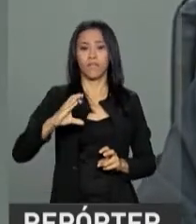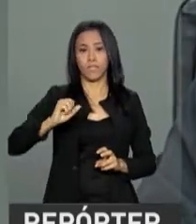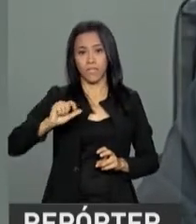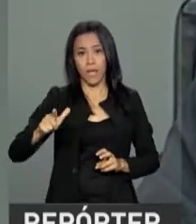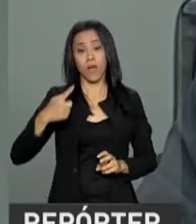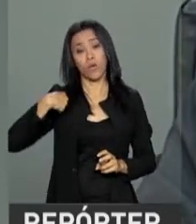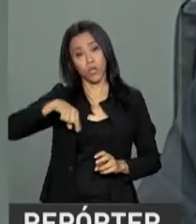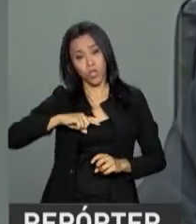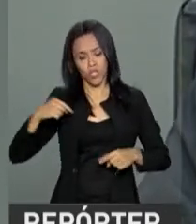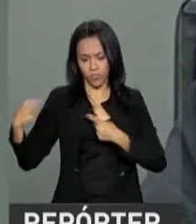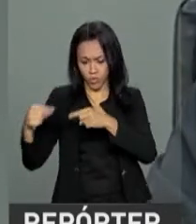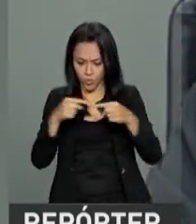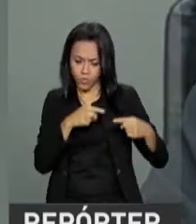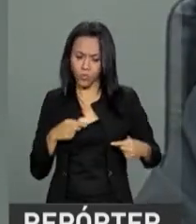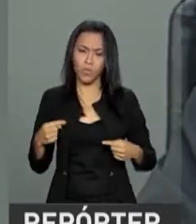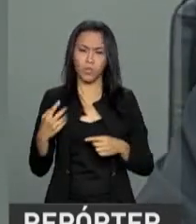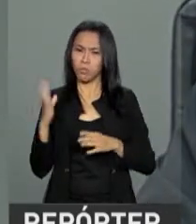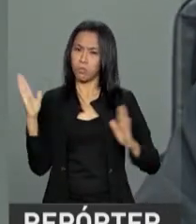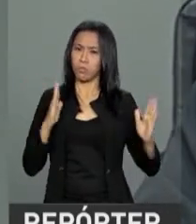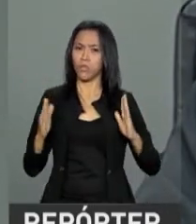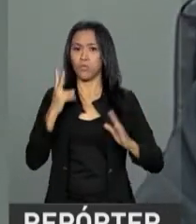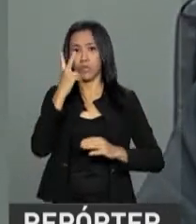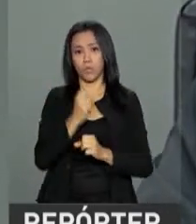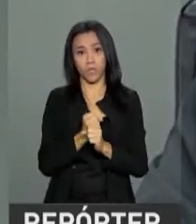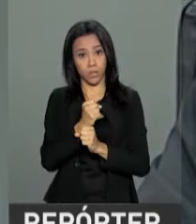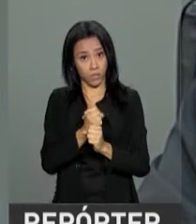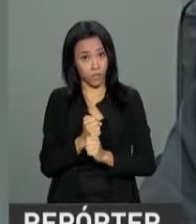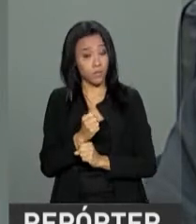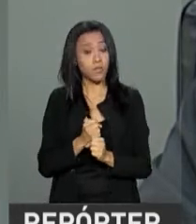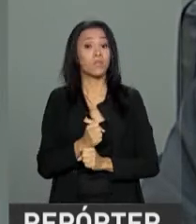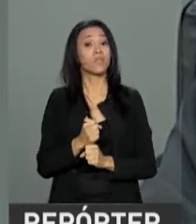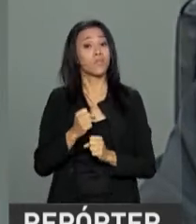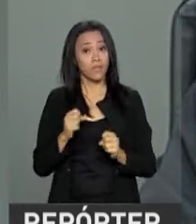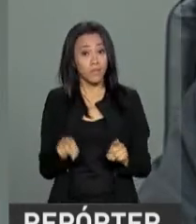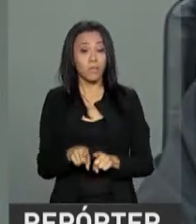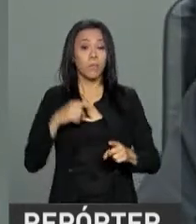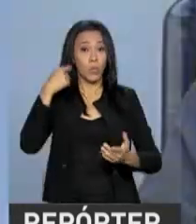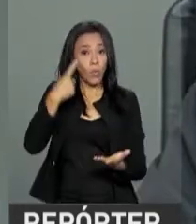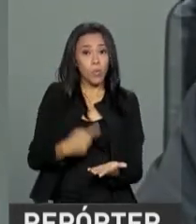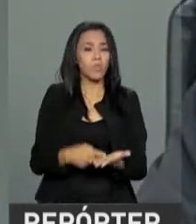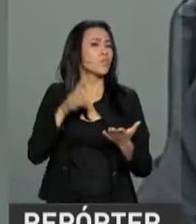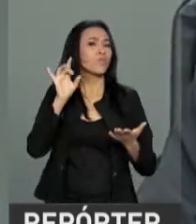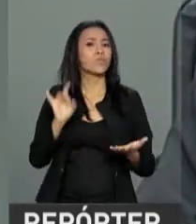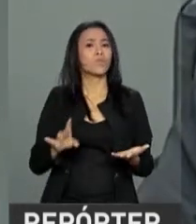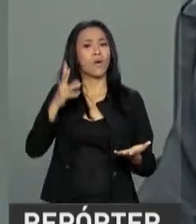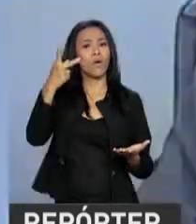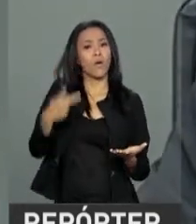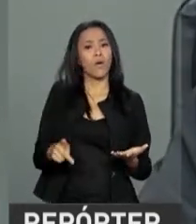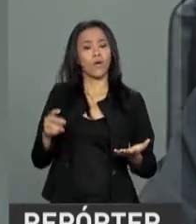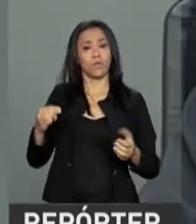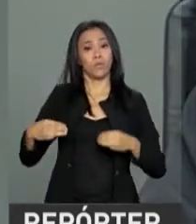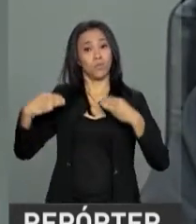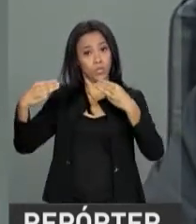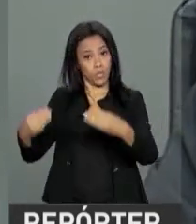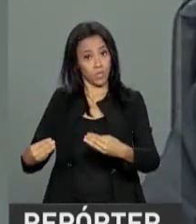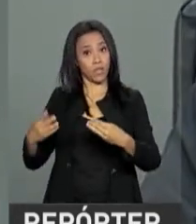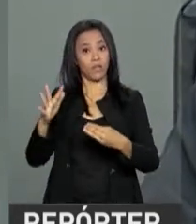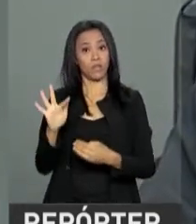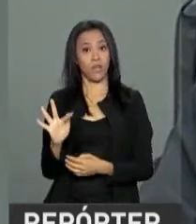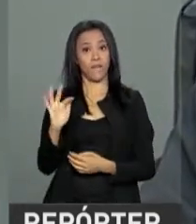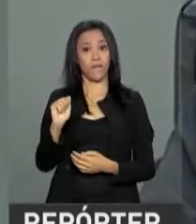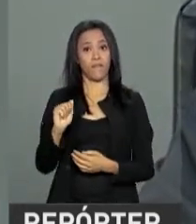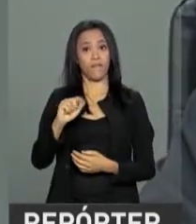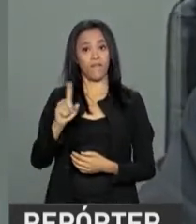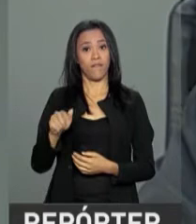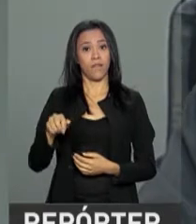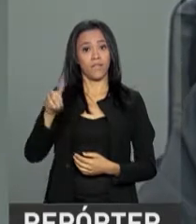ao longo desses últimos quase dois anos no evidentemente o compromisso aqui não não só do ministério da fazenda mas do governo de